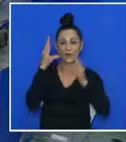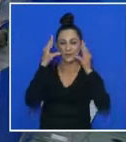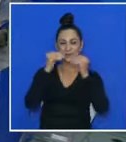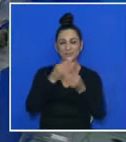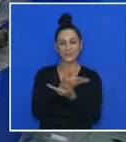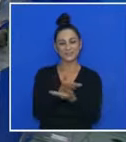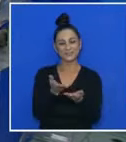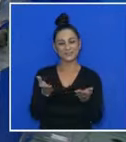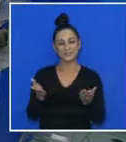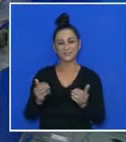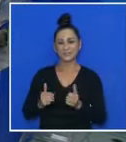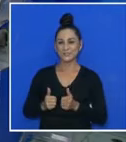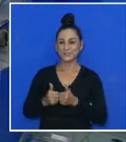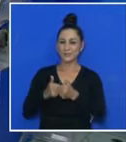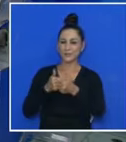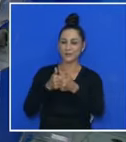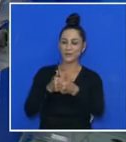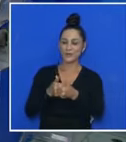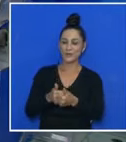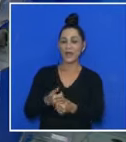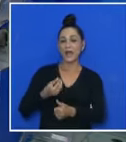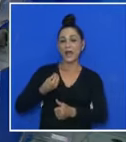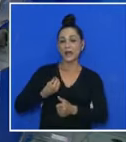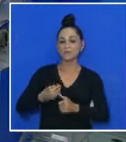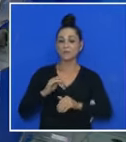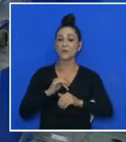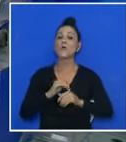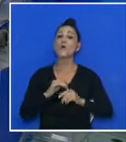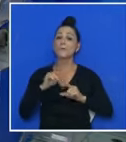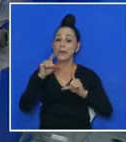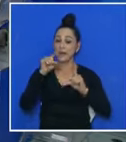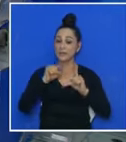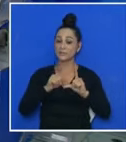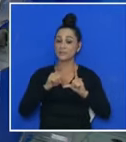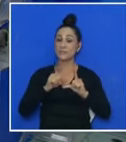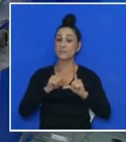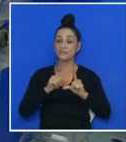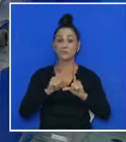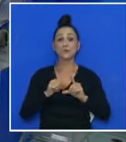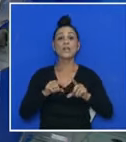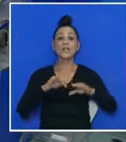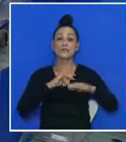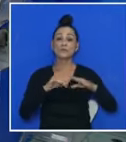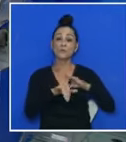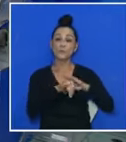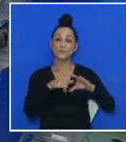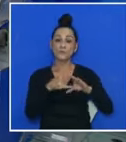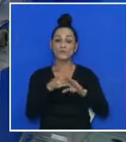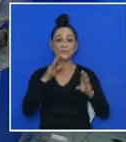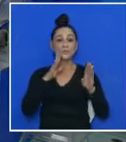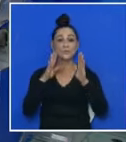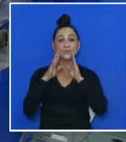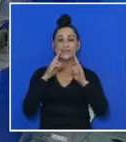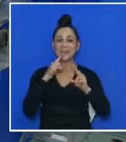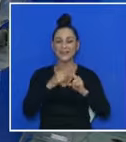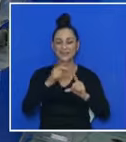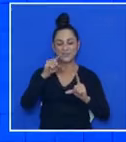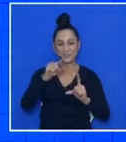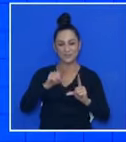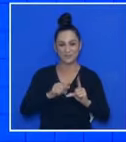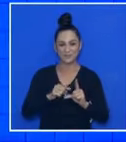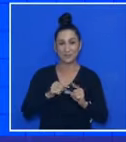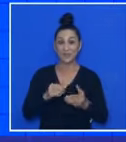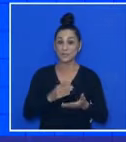Muito boa noite a todos que nos acompanham ao vivo através da Rede TV e também pelos perfis do Facebook e do YouTube da Caixa e da Rede